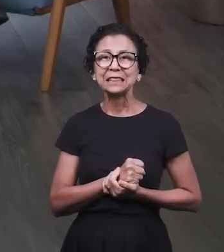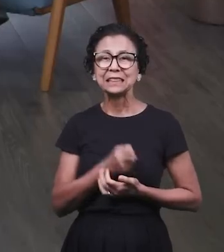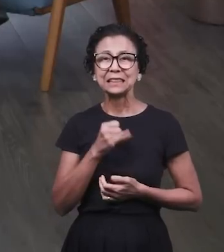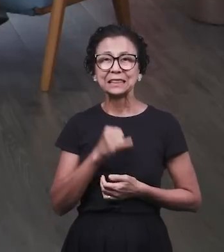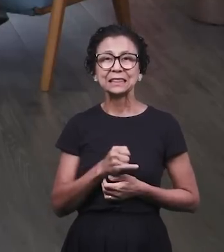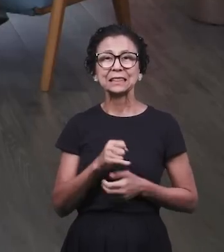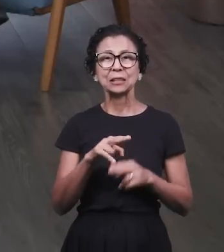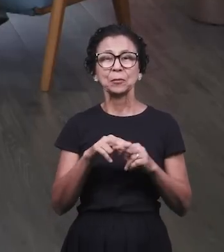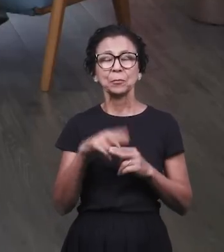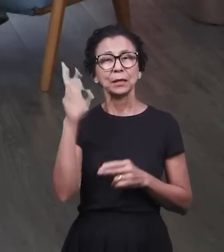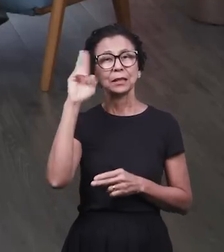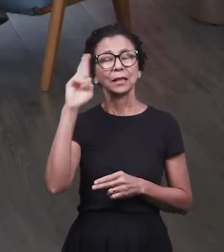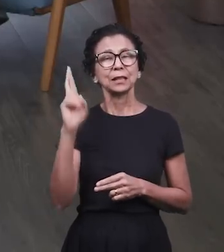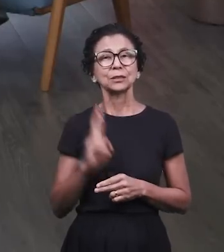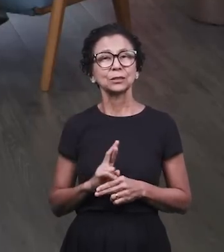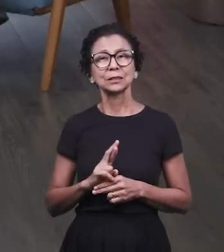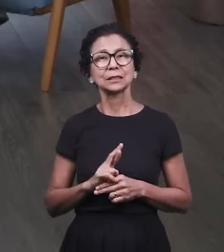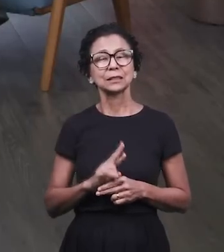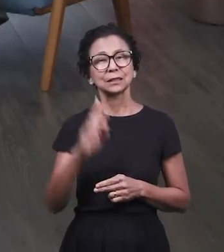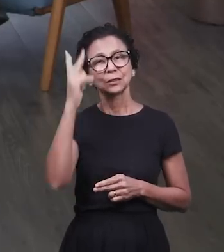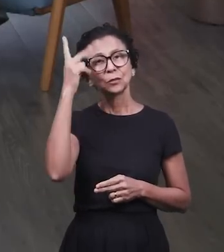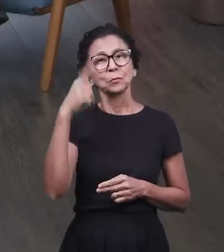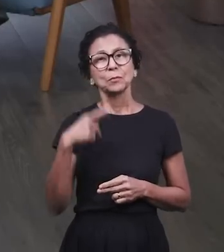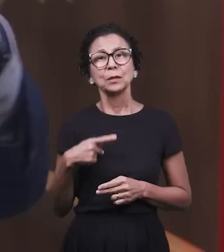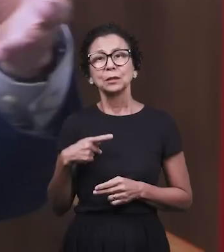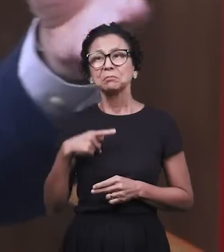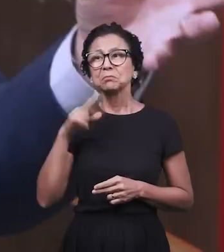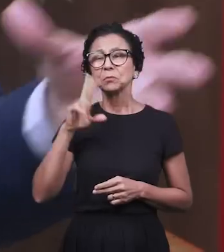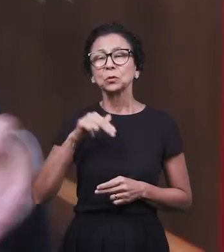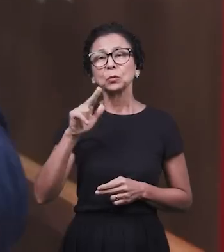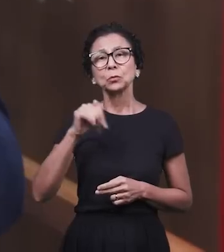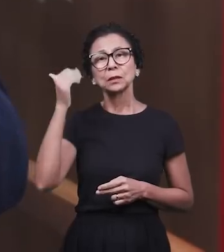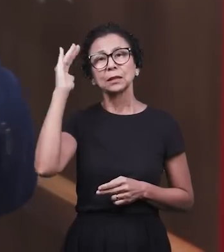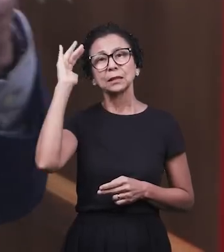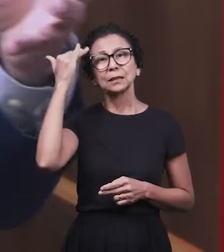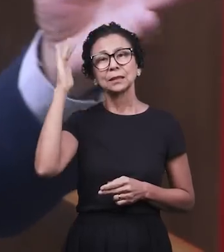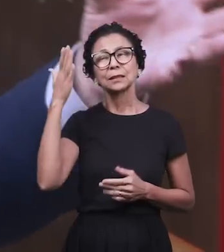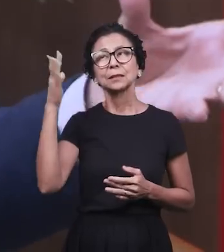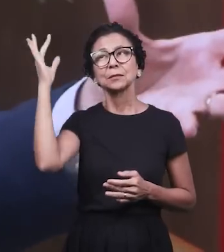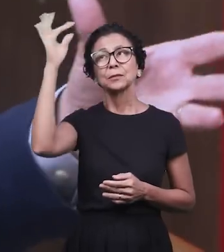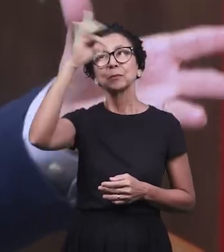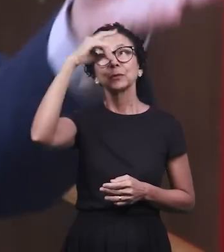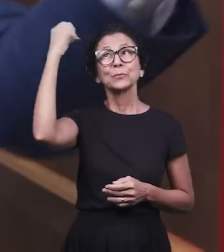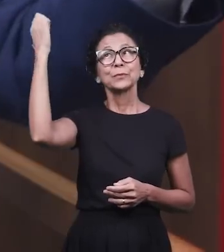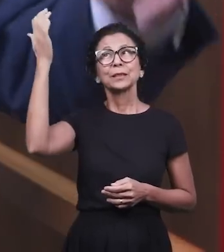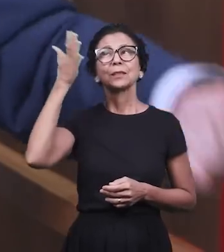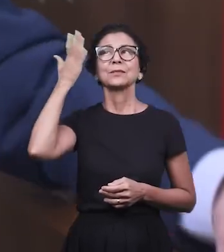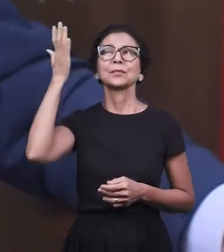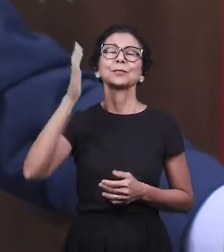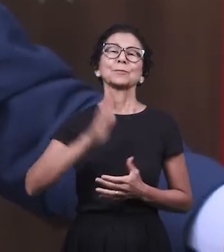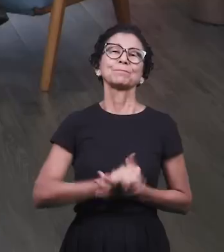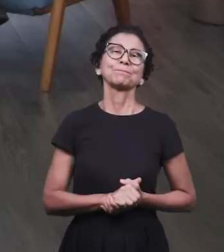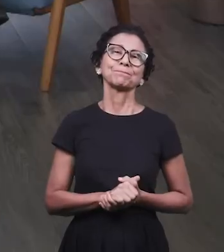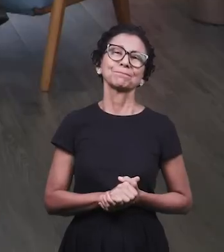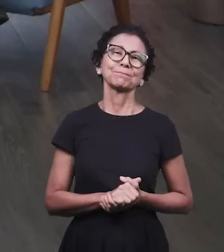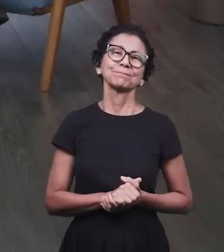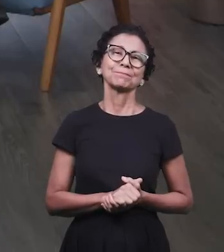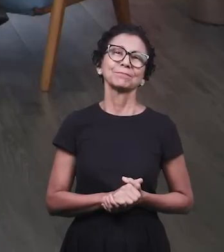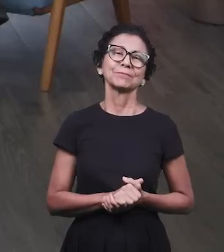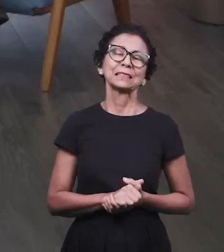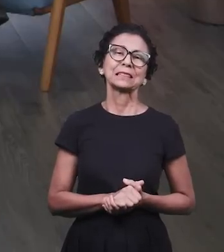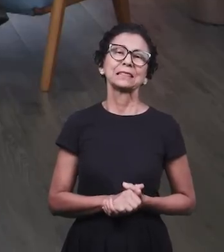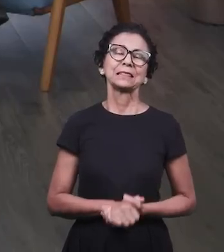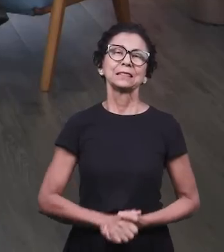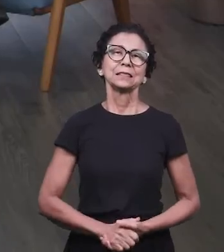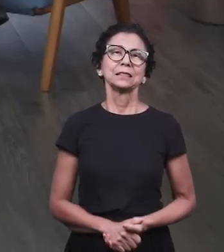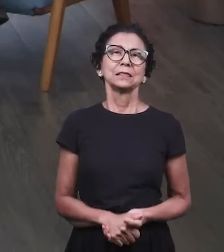pela lógica, pelo raciocínio humano, mas o Senhor que está vivo, que governa essa obra, está revelando. Glória a Jesus, é